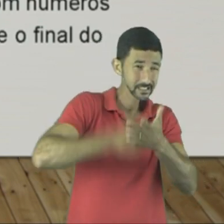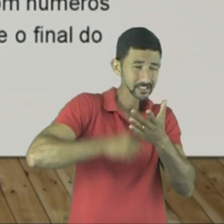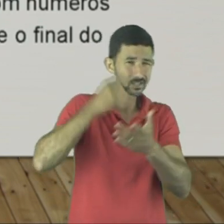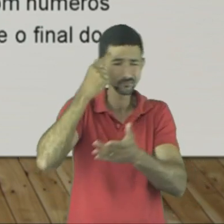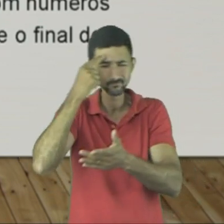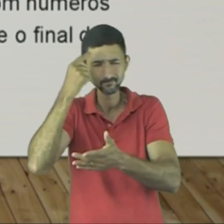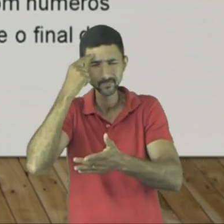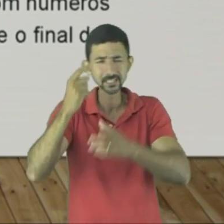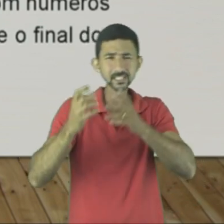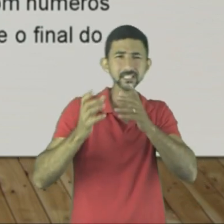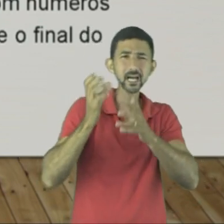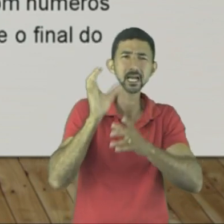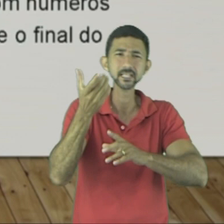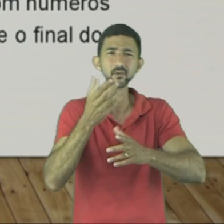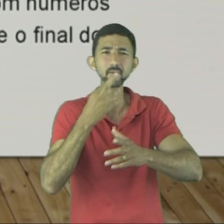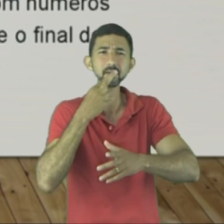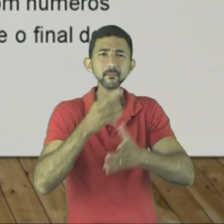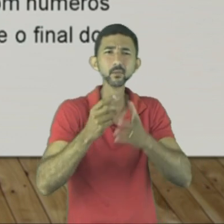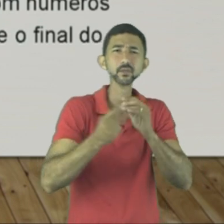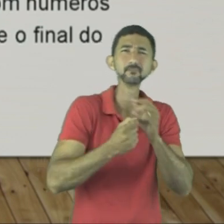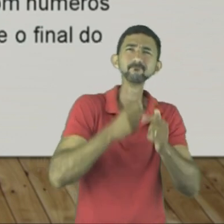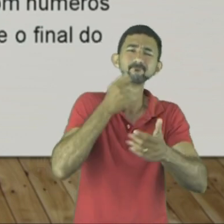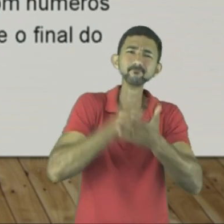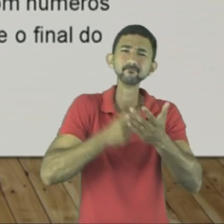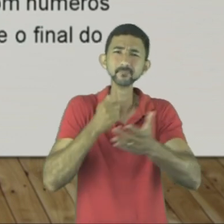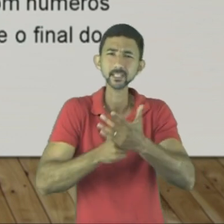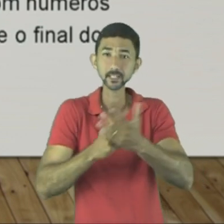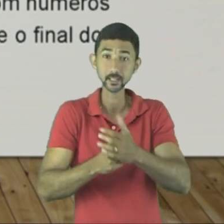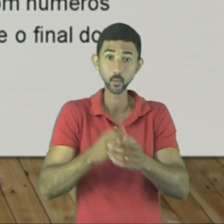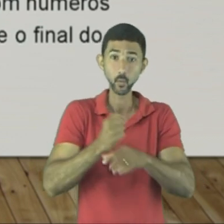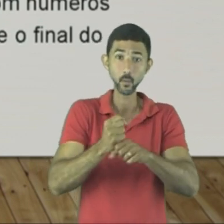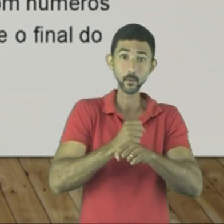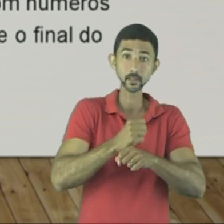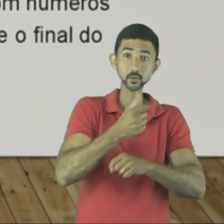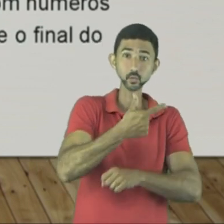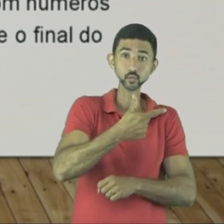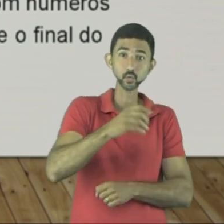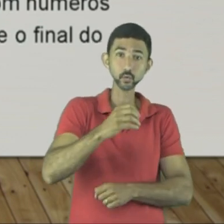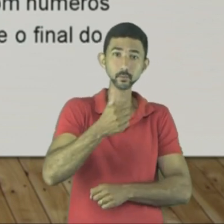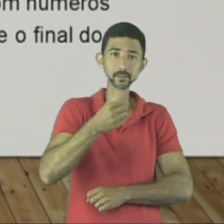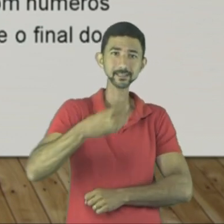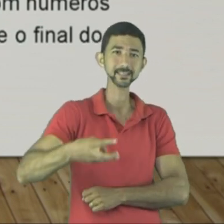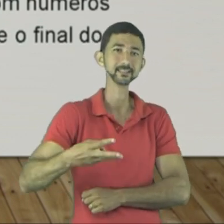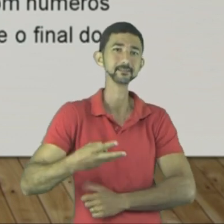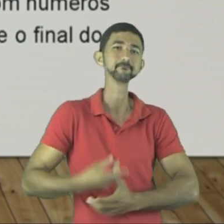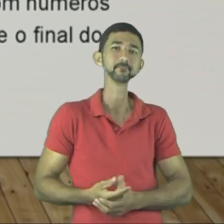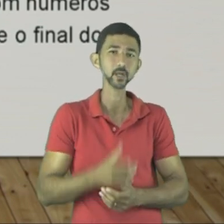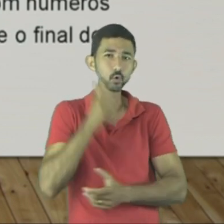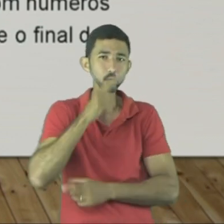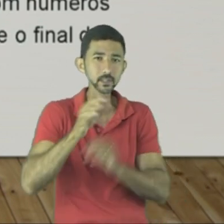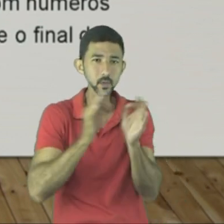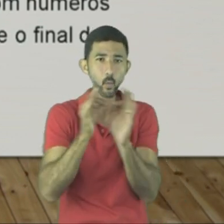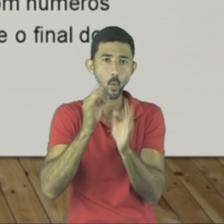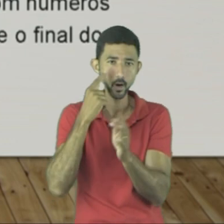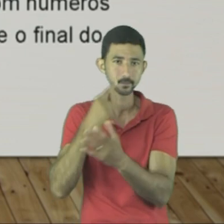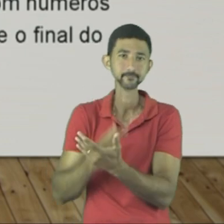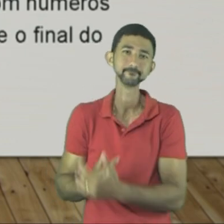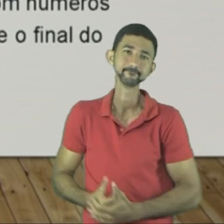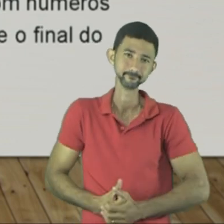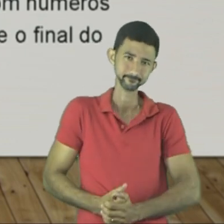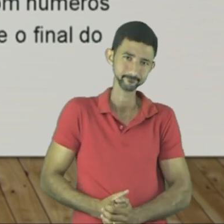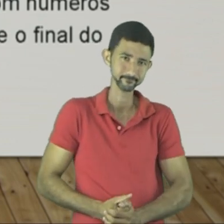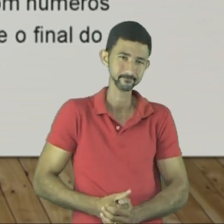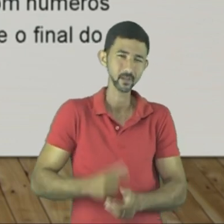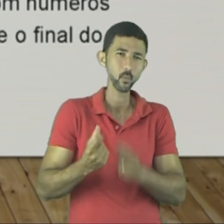sacada aí muito boa em 2013, esse peruano aí, beleza? Então essas são algumas curiosidades,